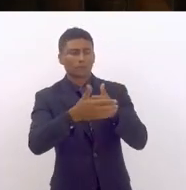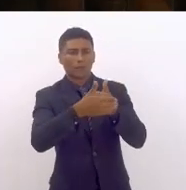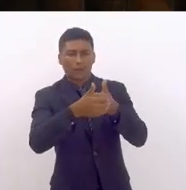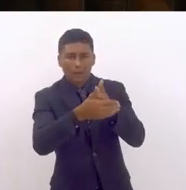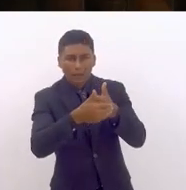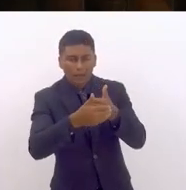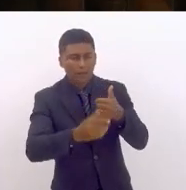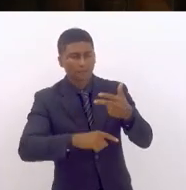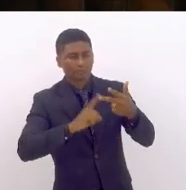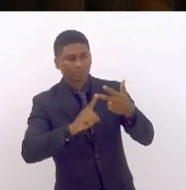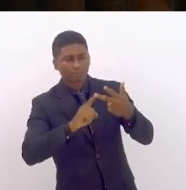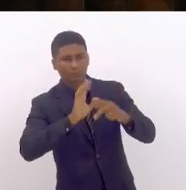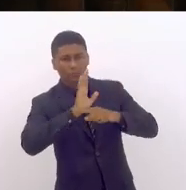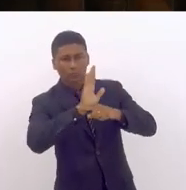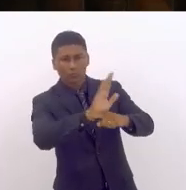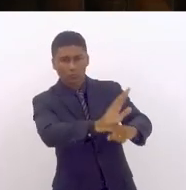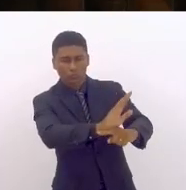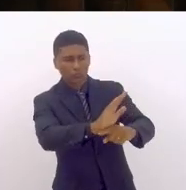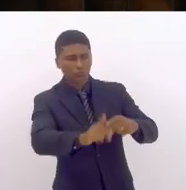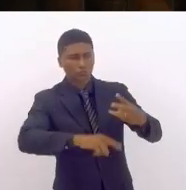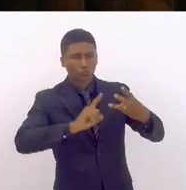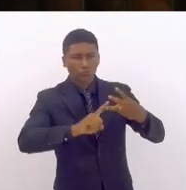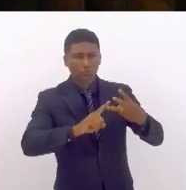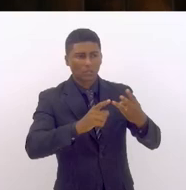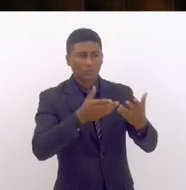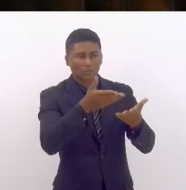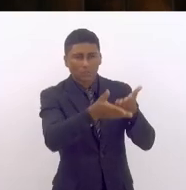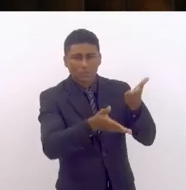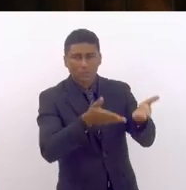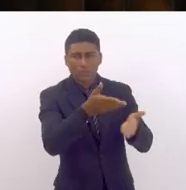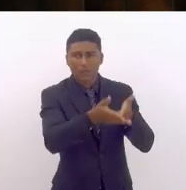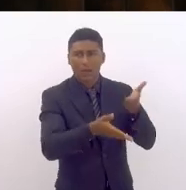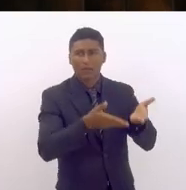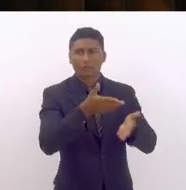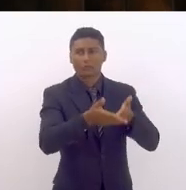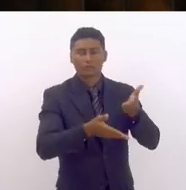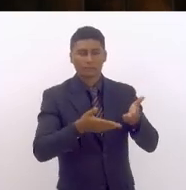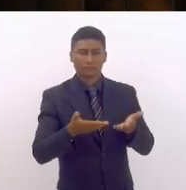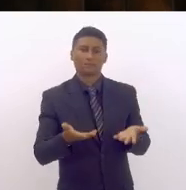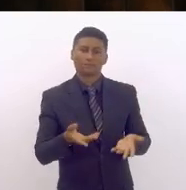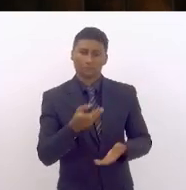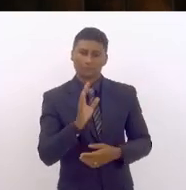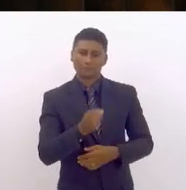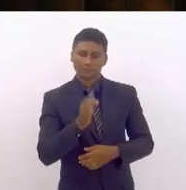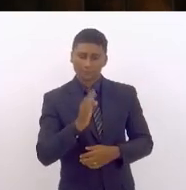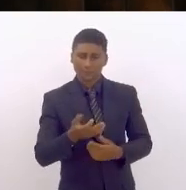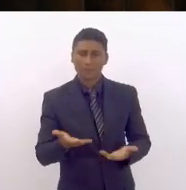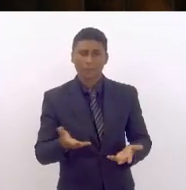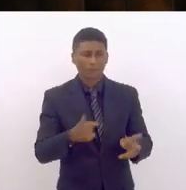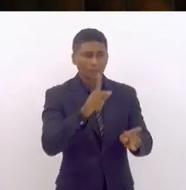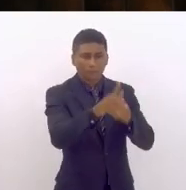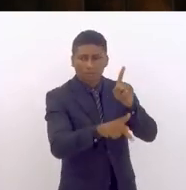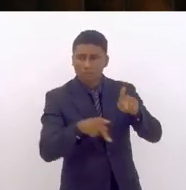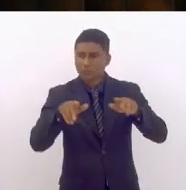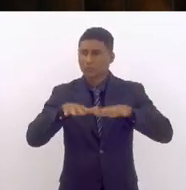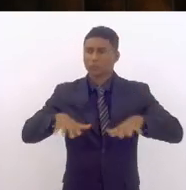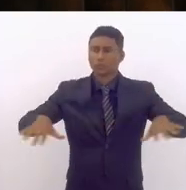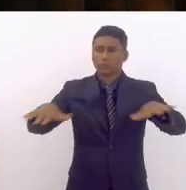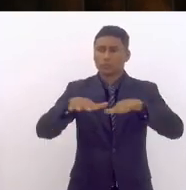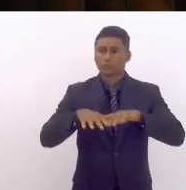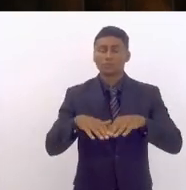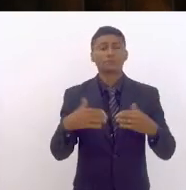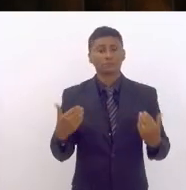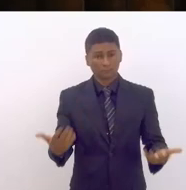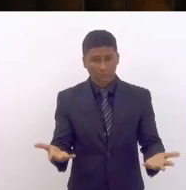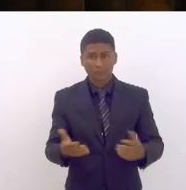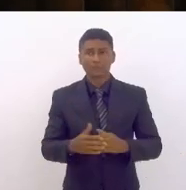mão amiga, os cuidados que o profissional da saúde tem com toda a população. E